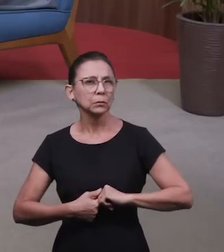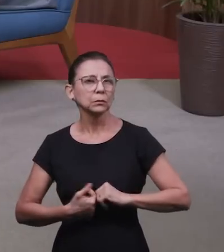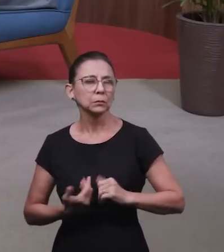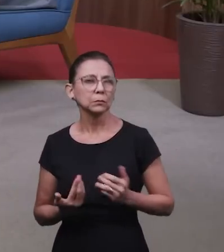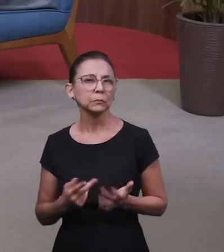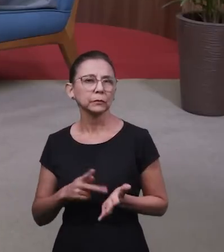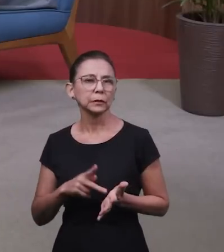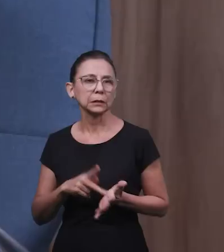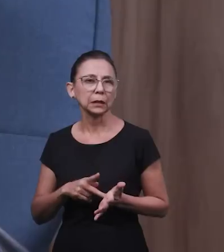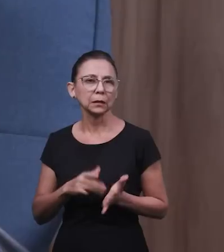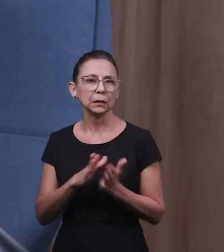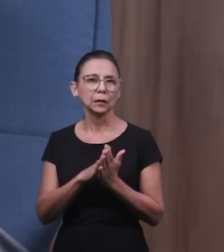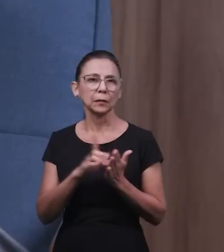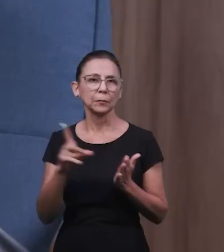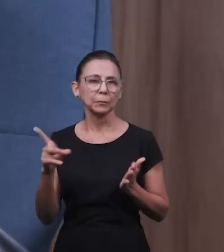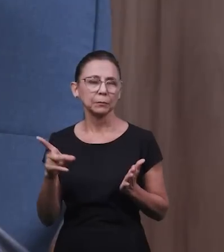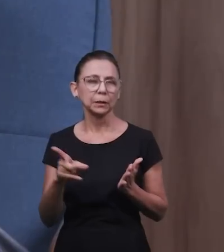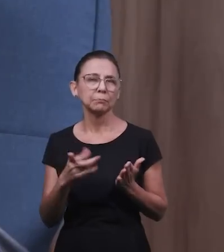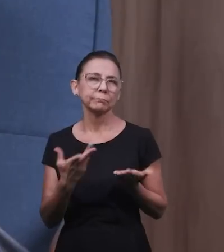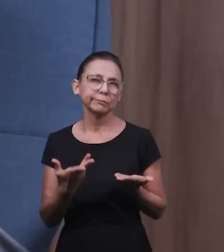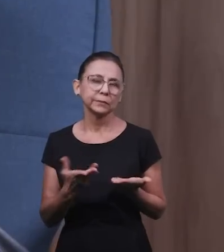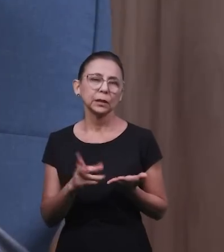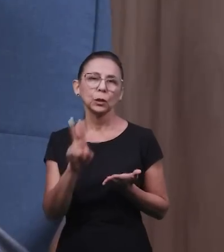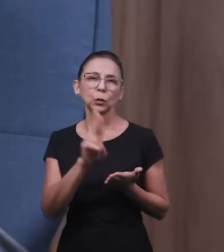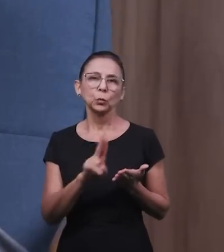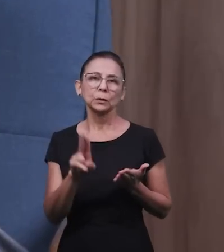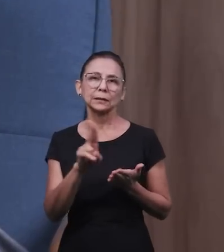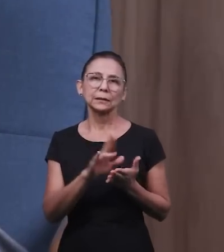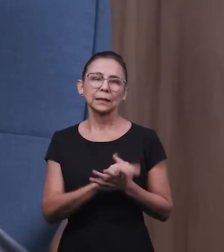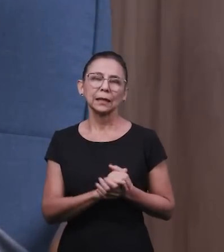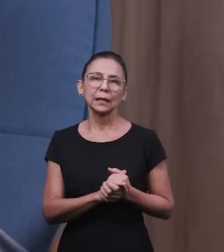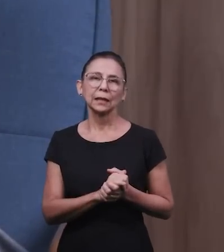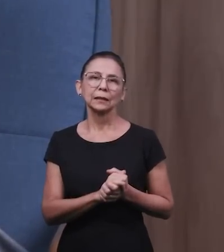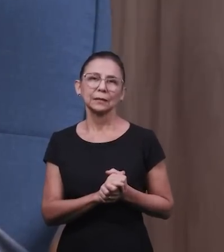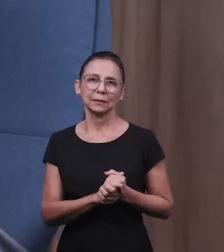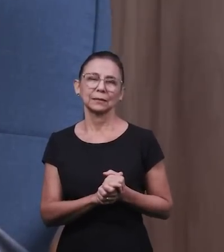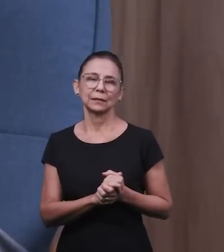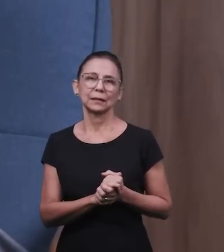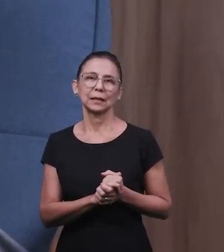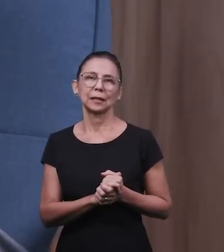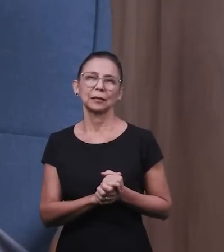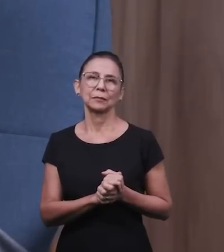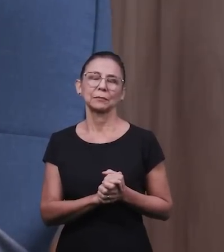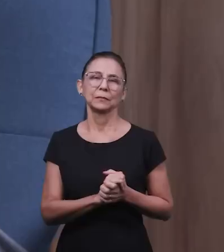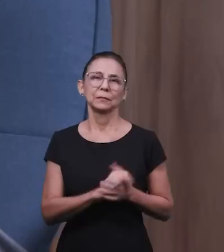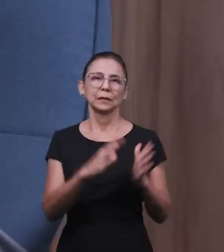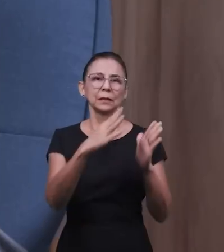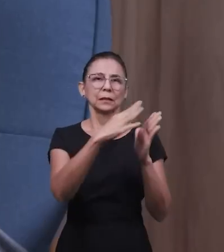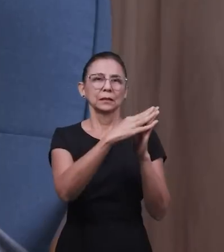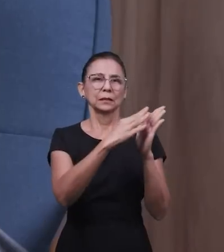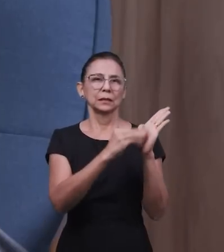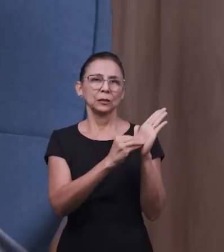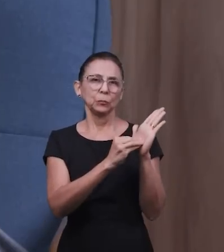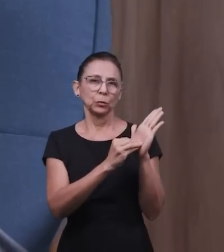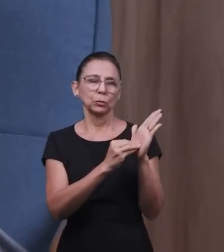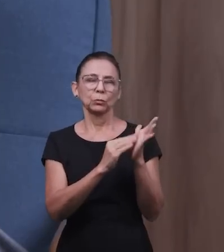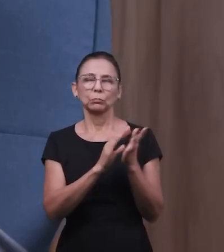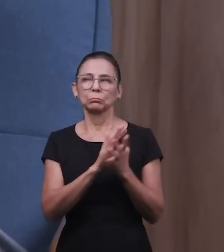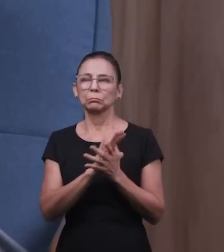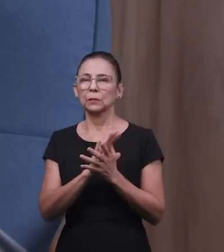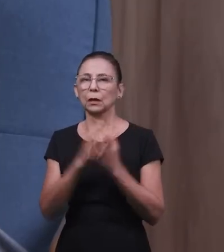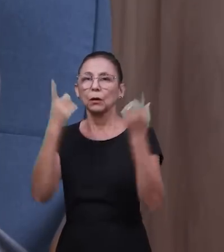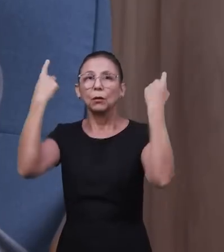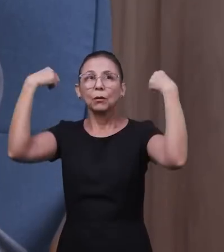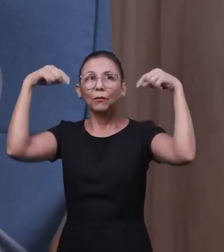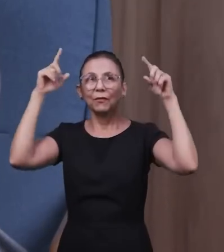fato da Bíblia utilizar esse simbolismo, o símbolo da